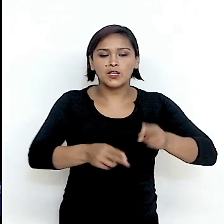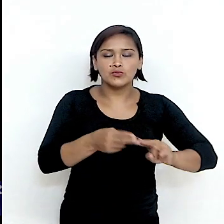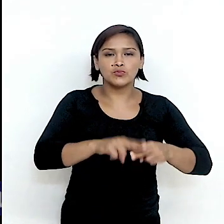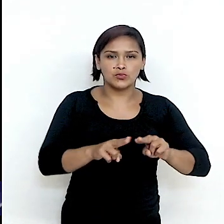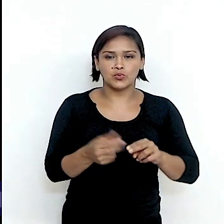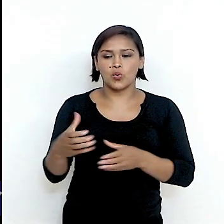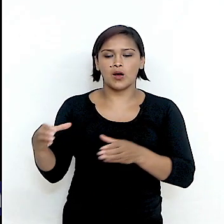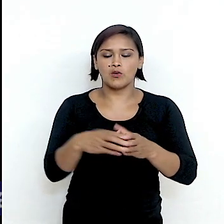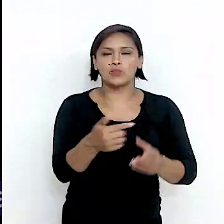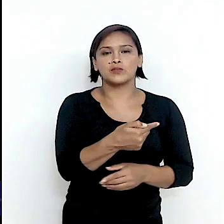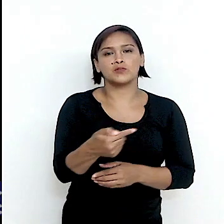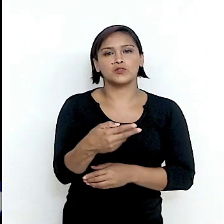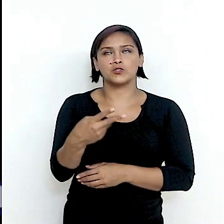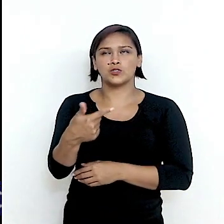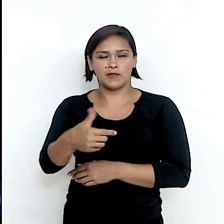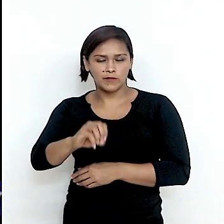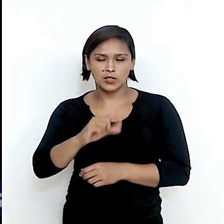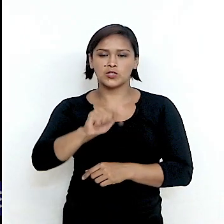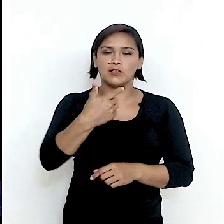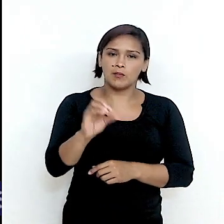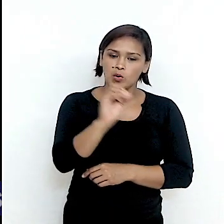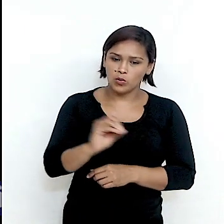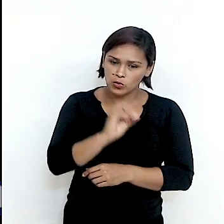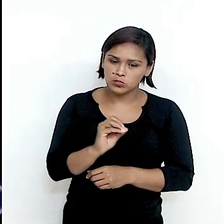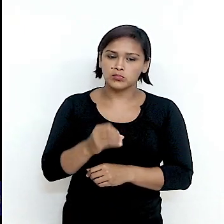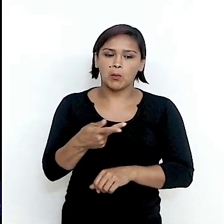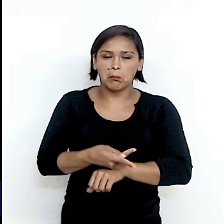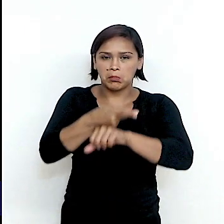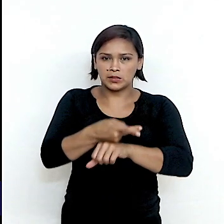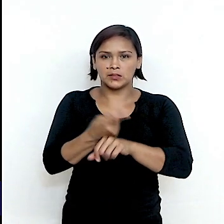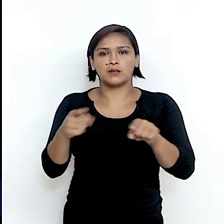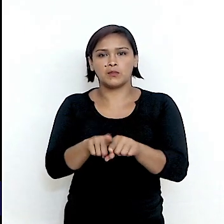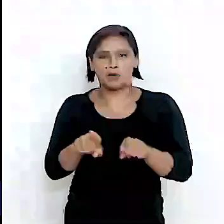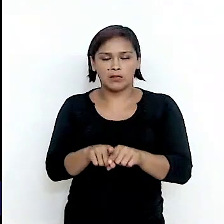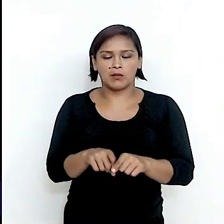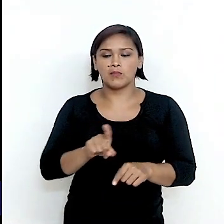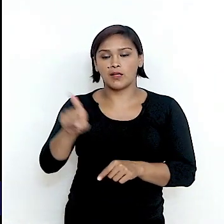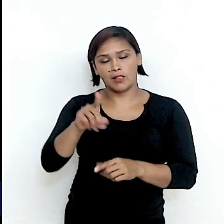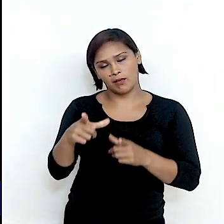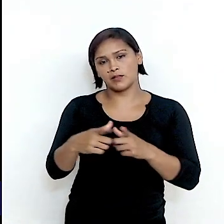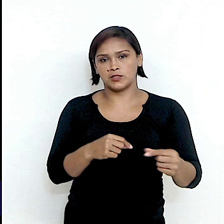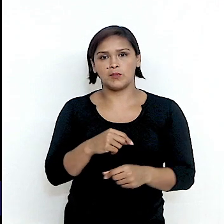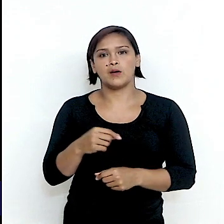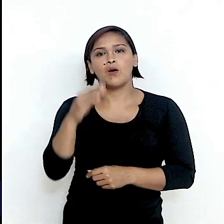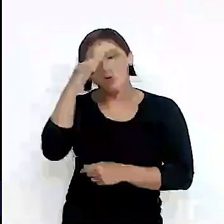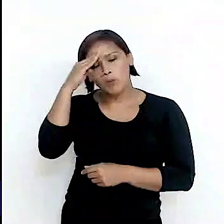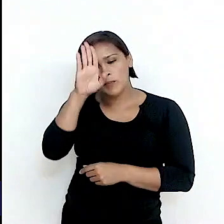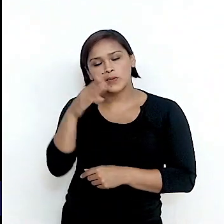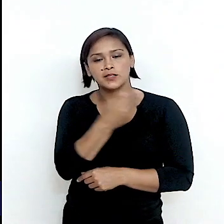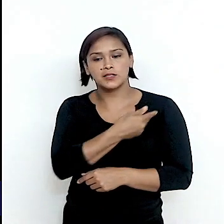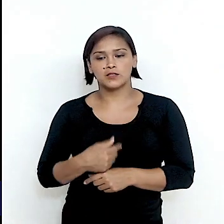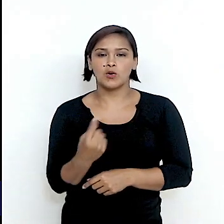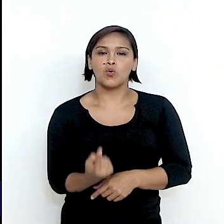Cúpula do G20 depois de outubro da cerimónia de entronização do Imperador naruhito Presidente bolsonaro ele foi um